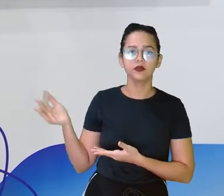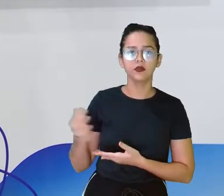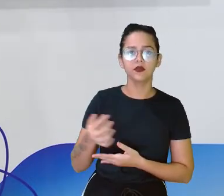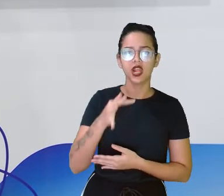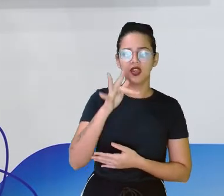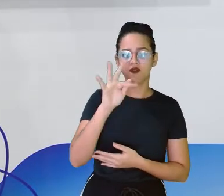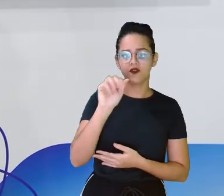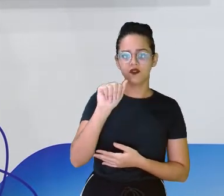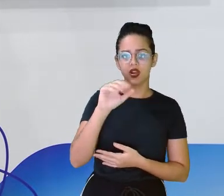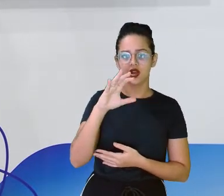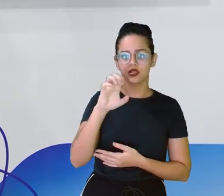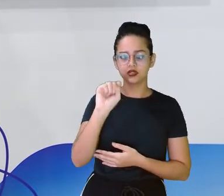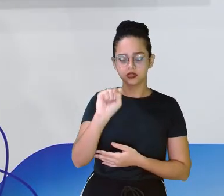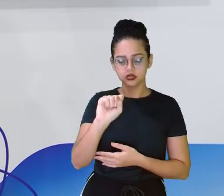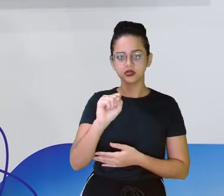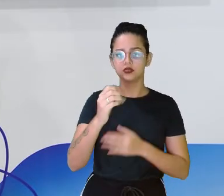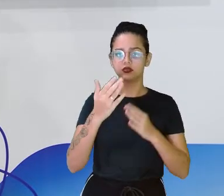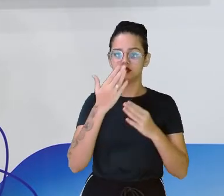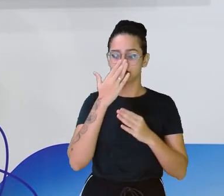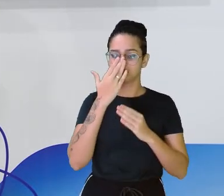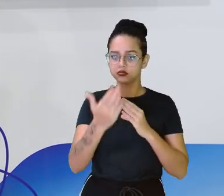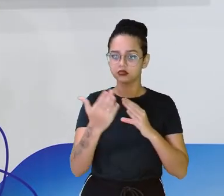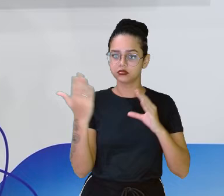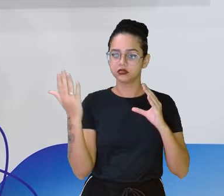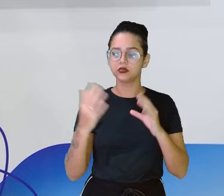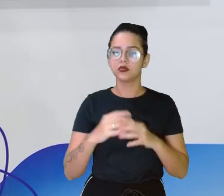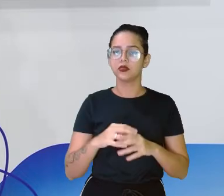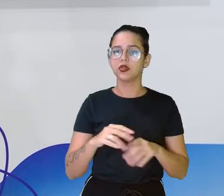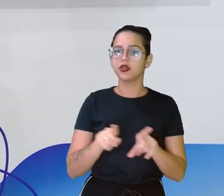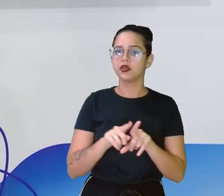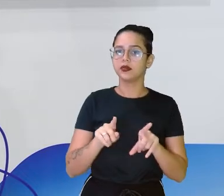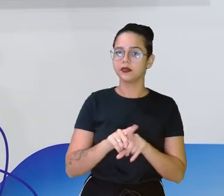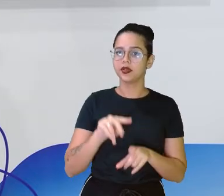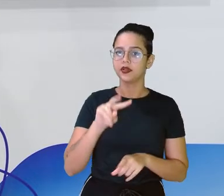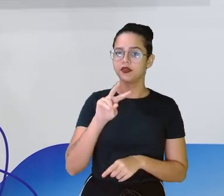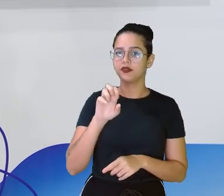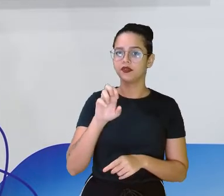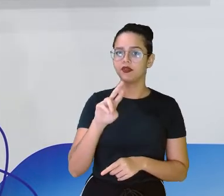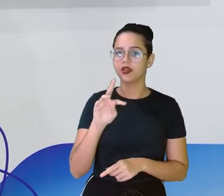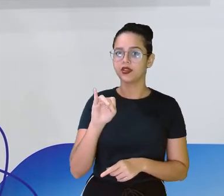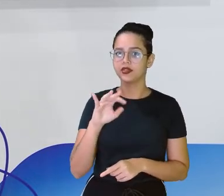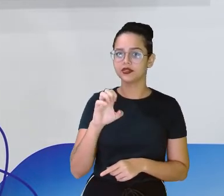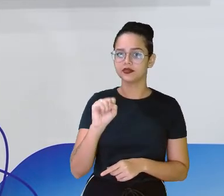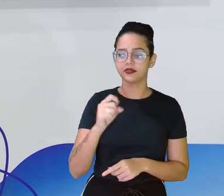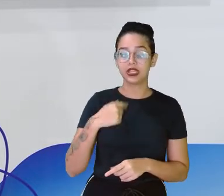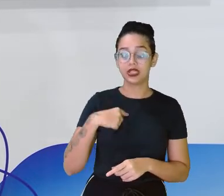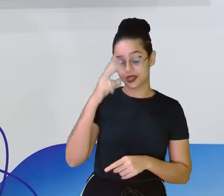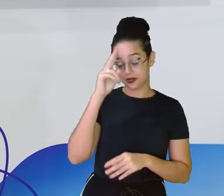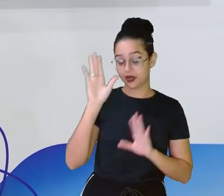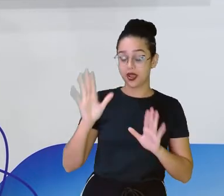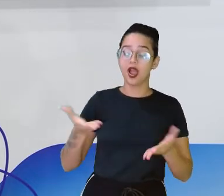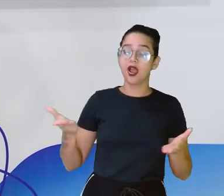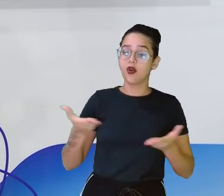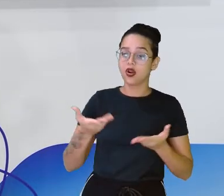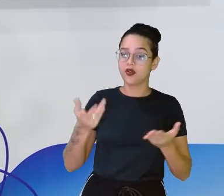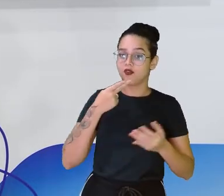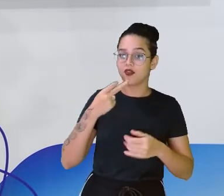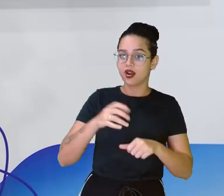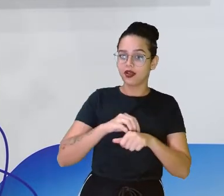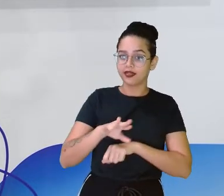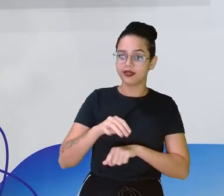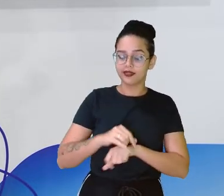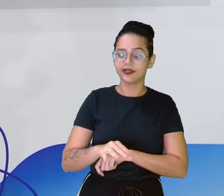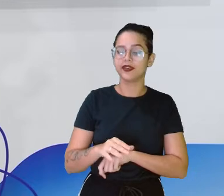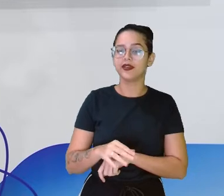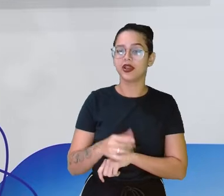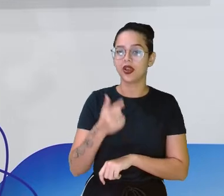faces e vértices, tá? Outra dica que eu não tinha nem lembrado. Eu foquei tanto nas faces e arestas que eu esqueci